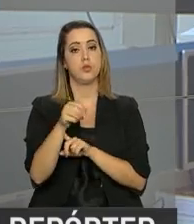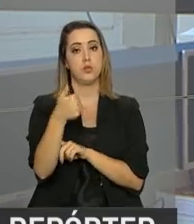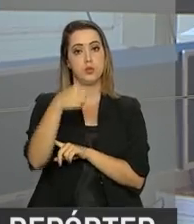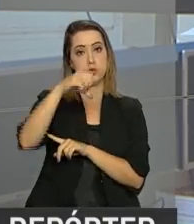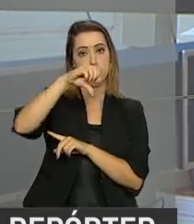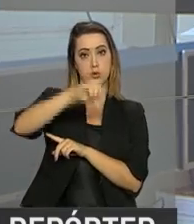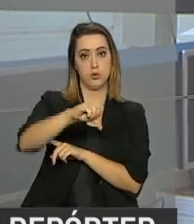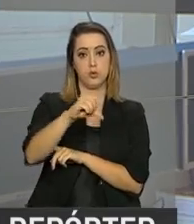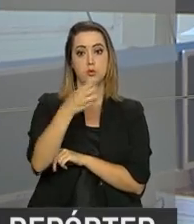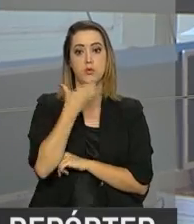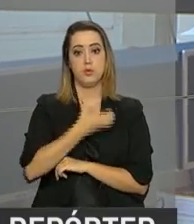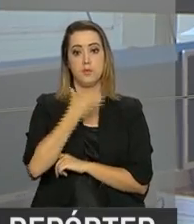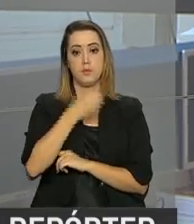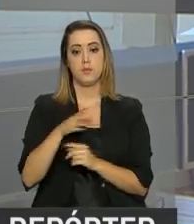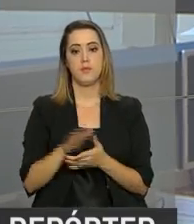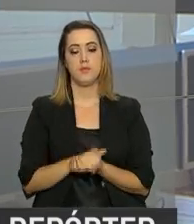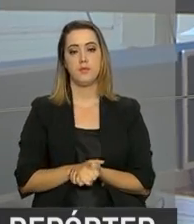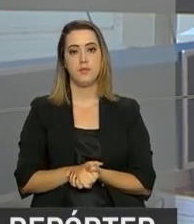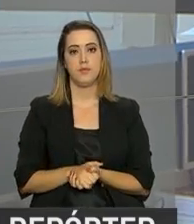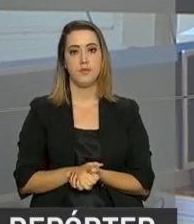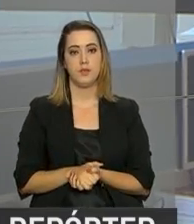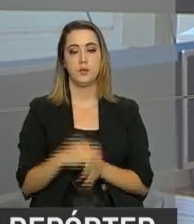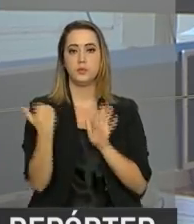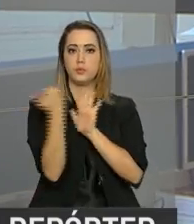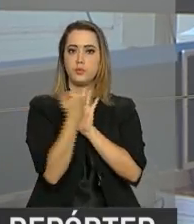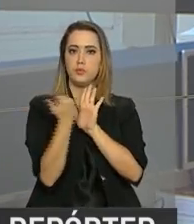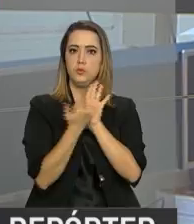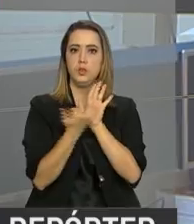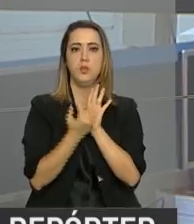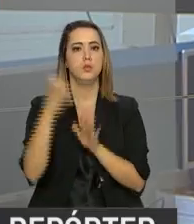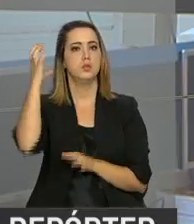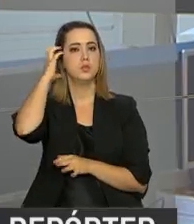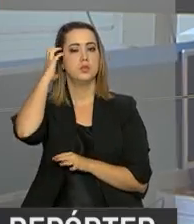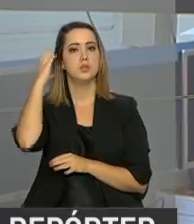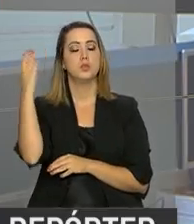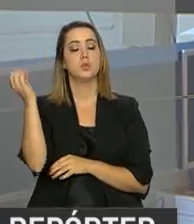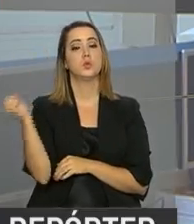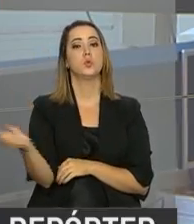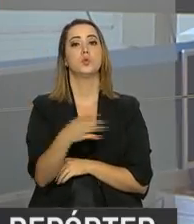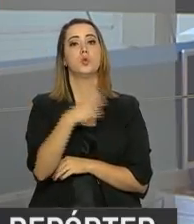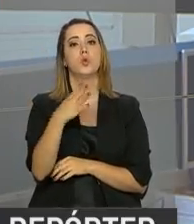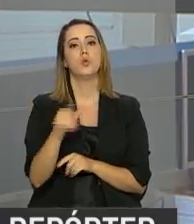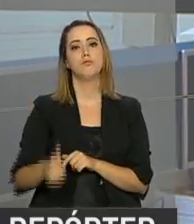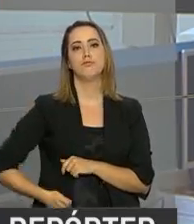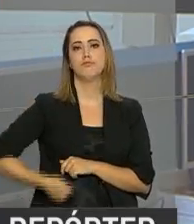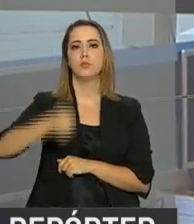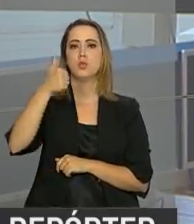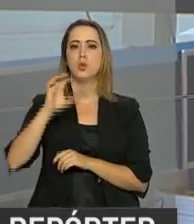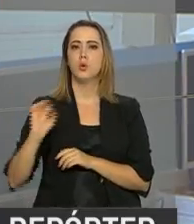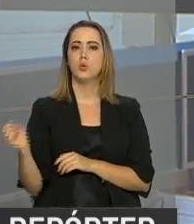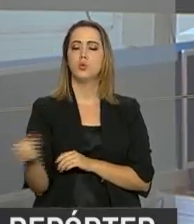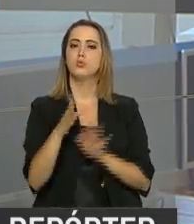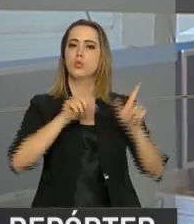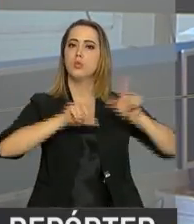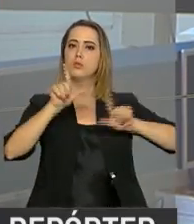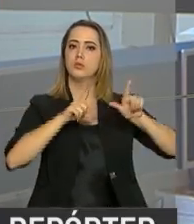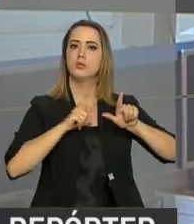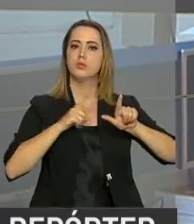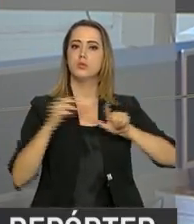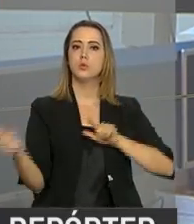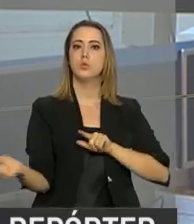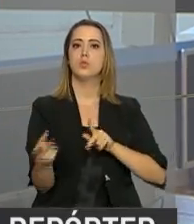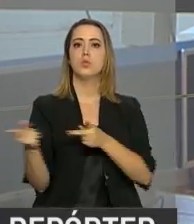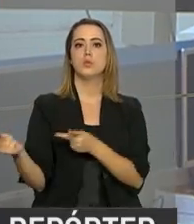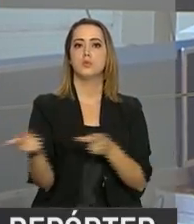ou não o programa de rádio A Voz do Brasil está de cara nova mais interativo com novos quadros e hoje terá